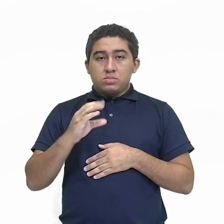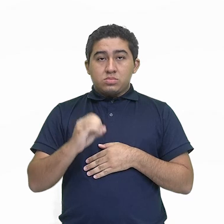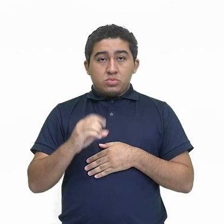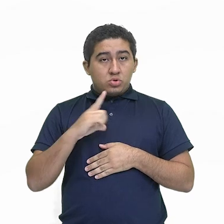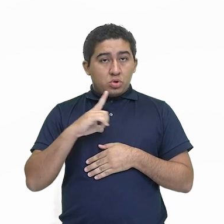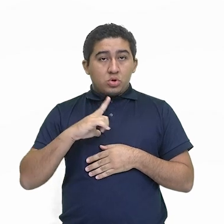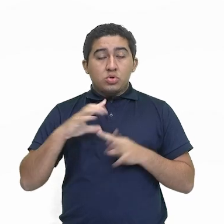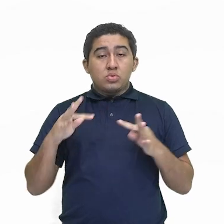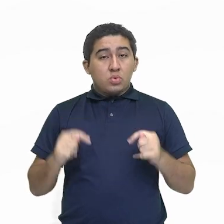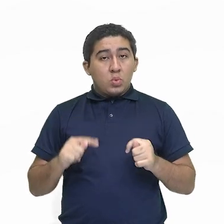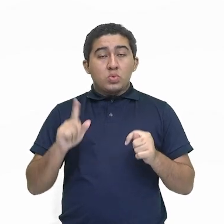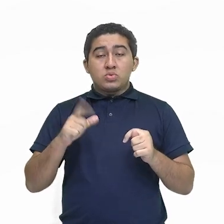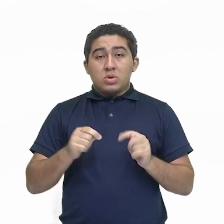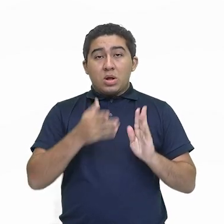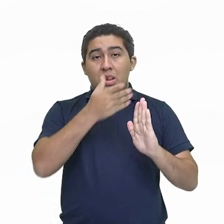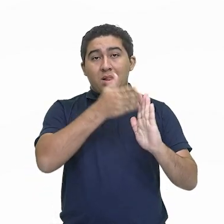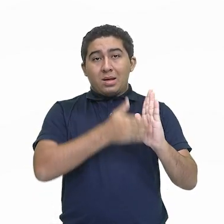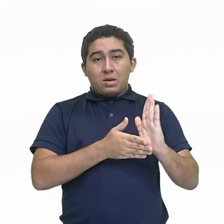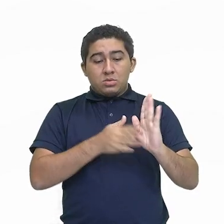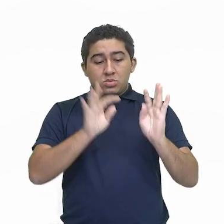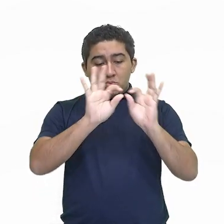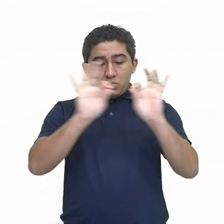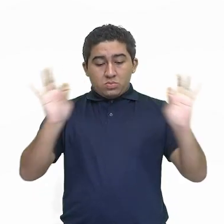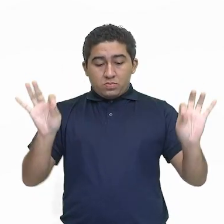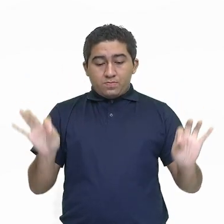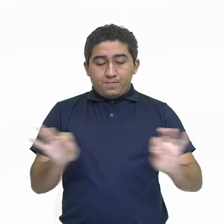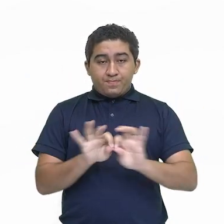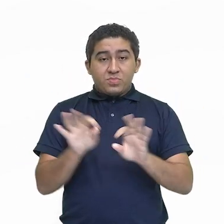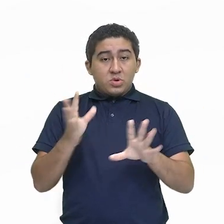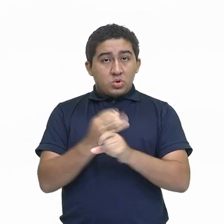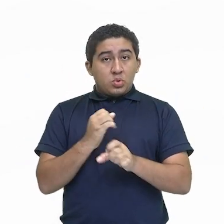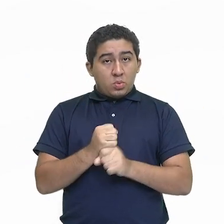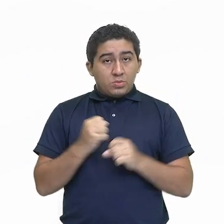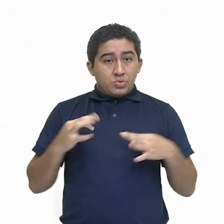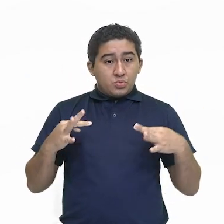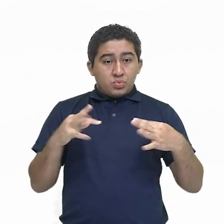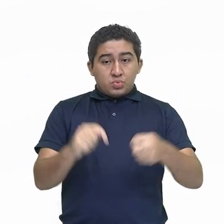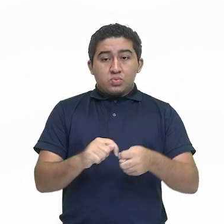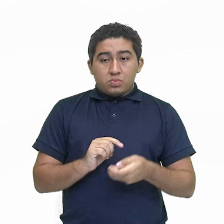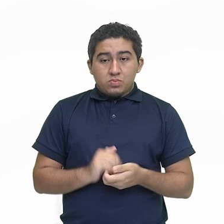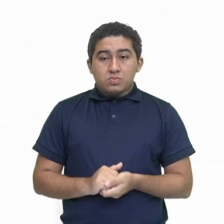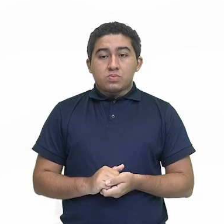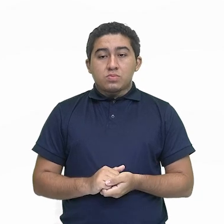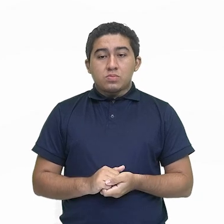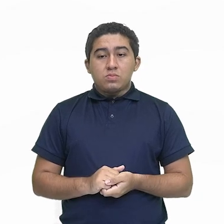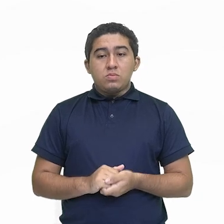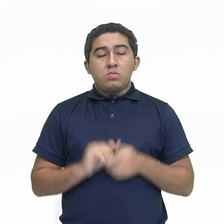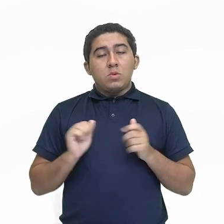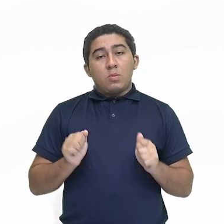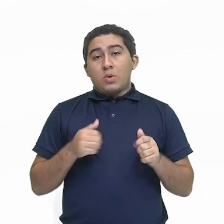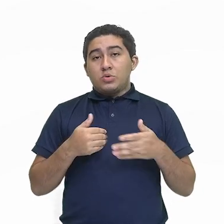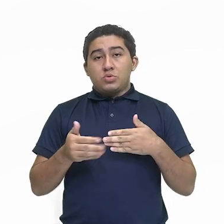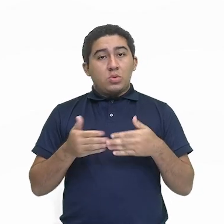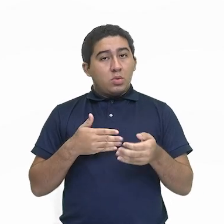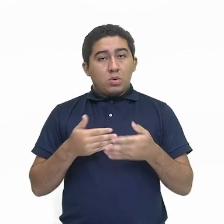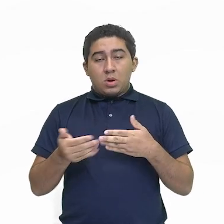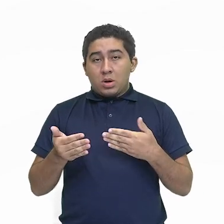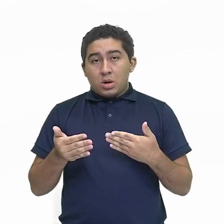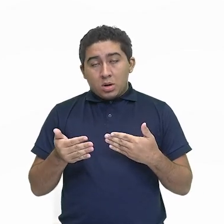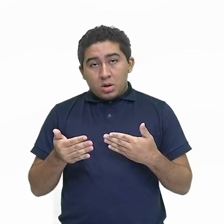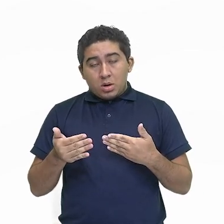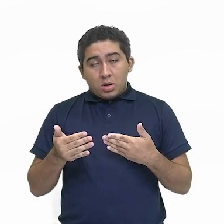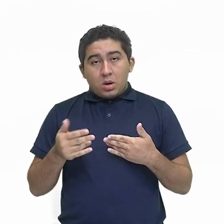aí do polígono. Nesse caso aí é um retângulo, né? Mas qualquer polígono ele